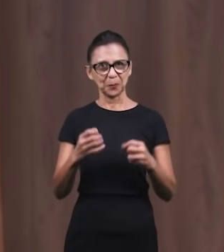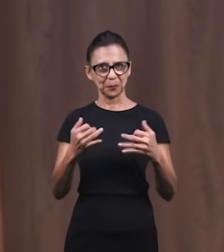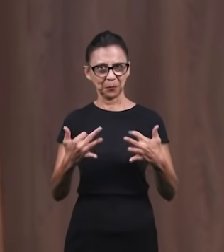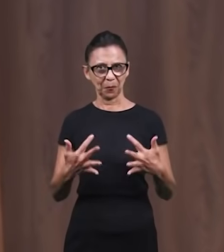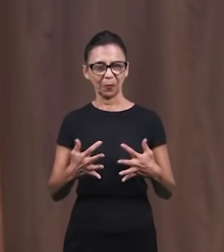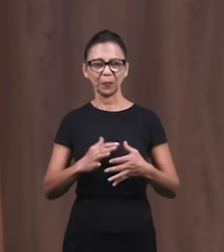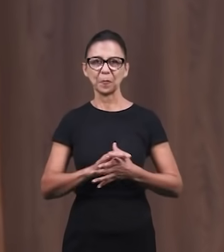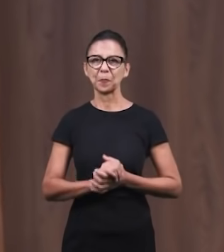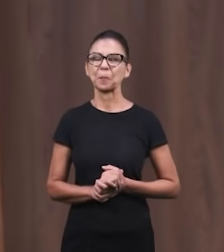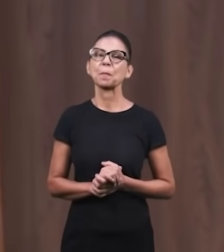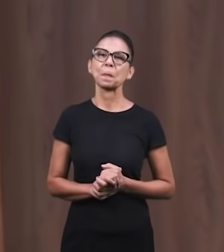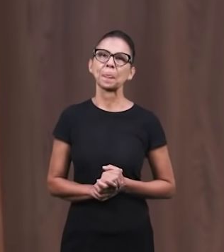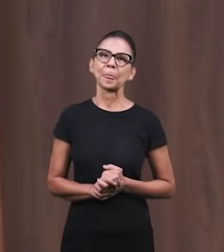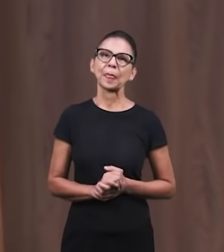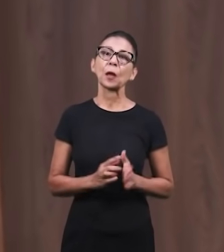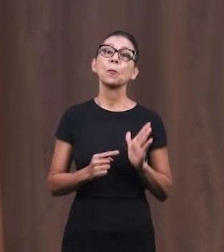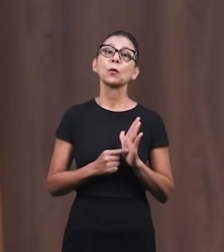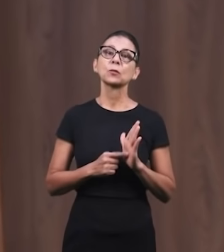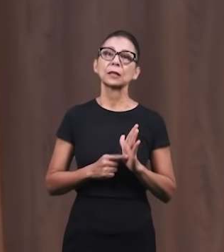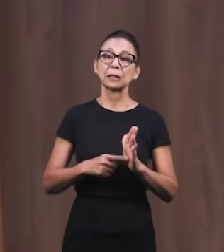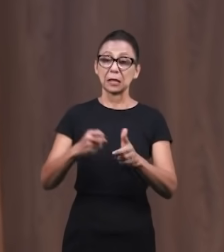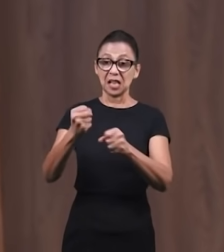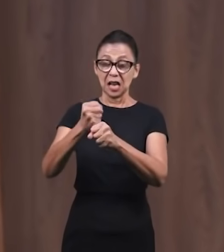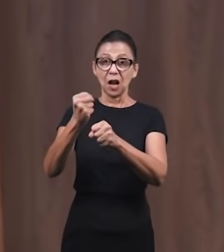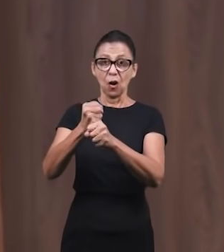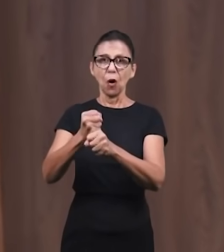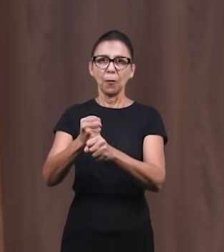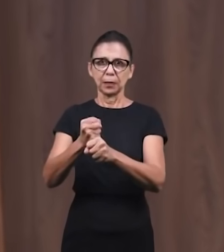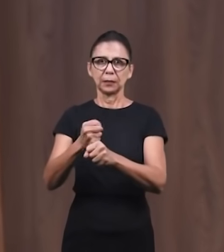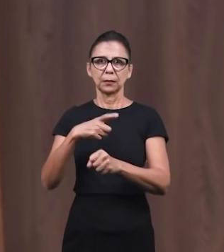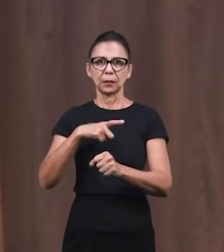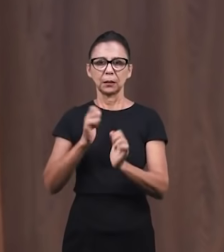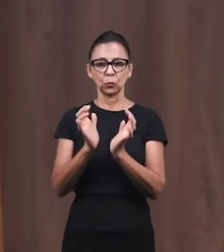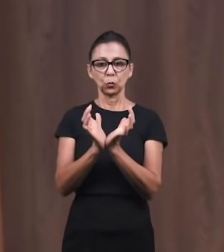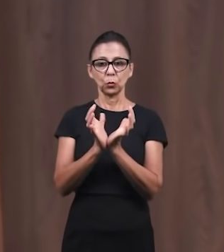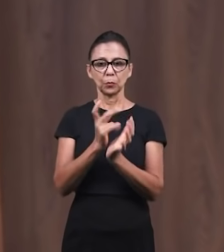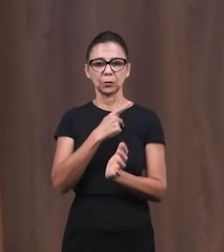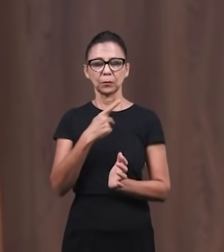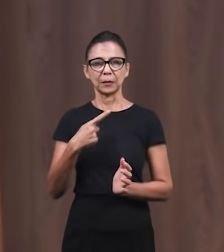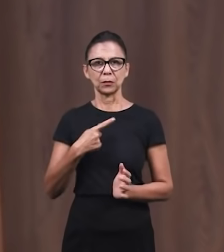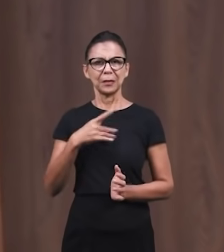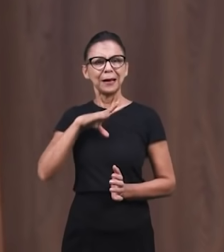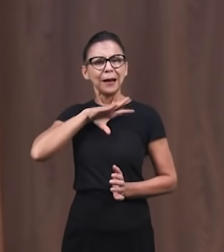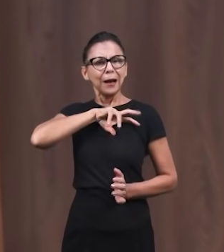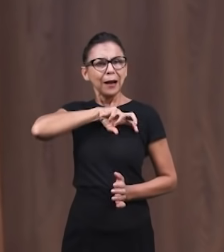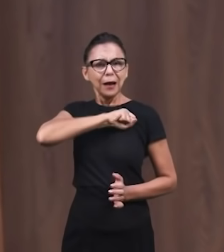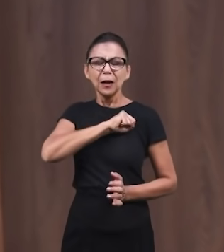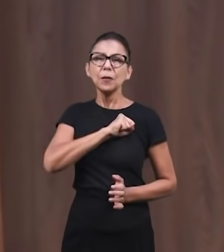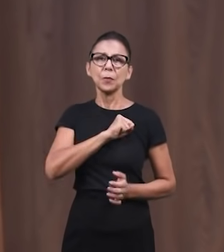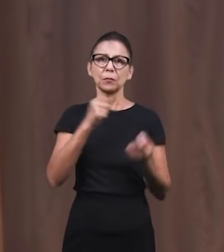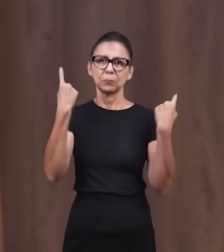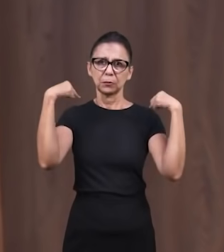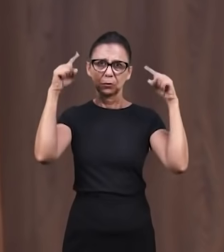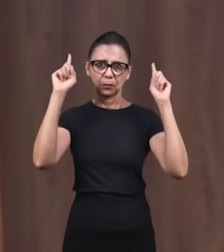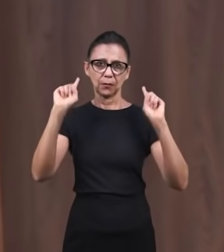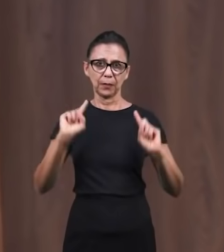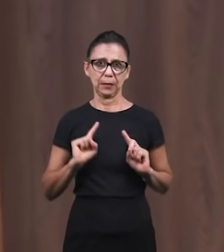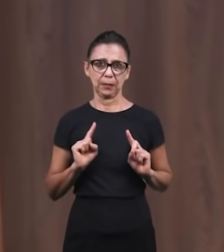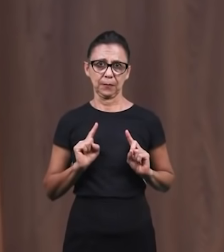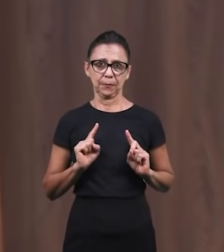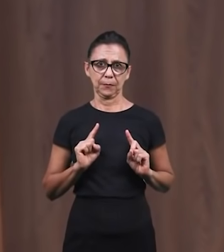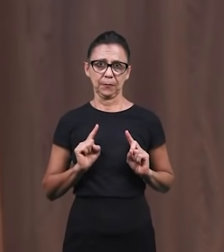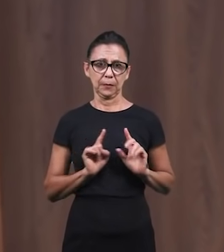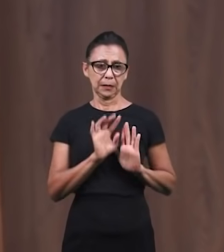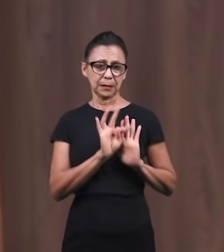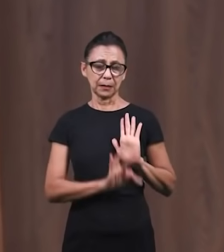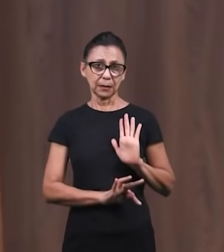que esta obra existe um grupo de pastores que amam as suas ovelhas. E este texto que será lido, este recado,